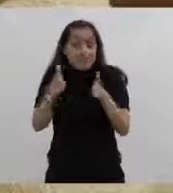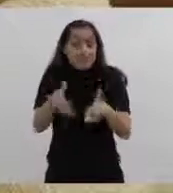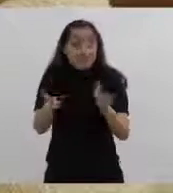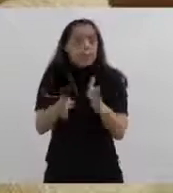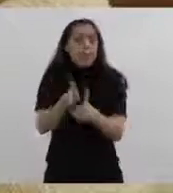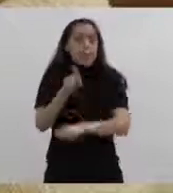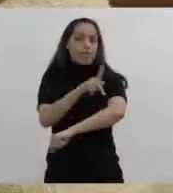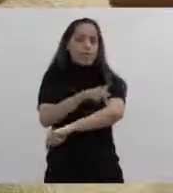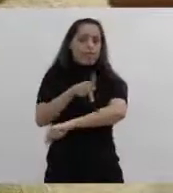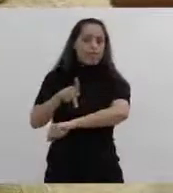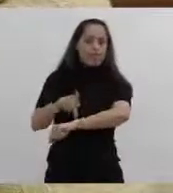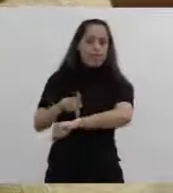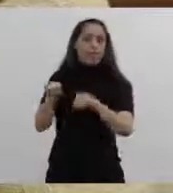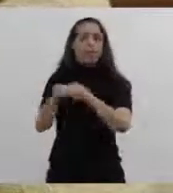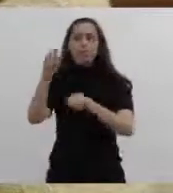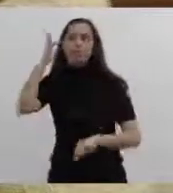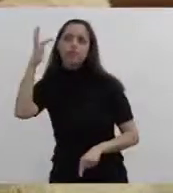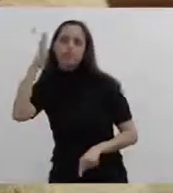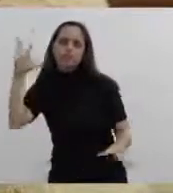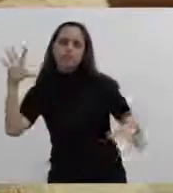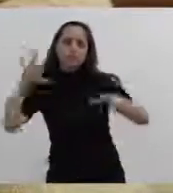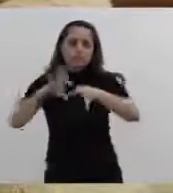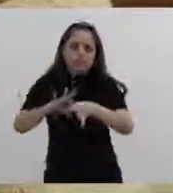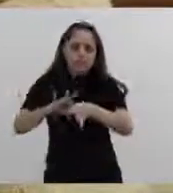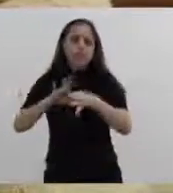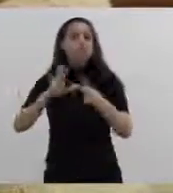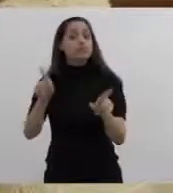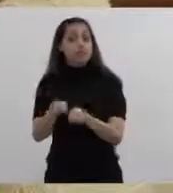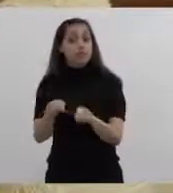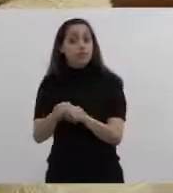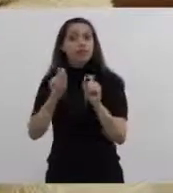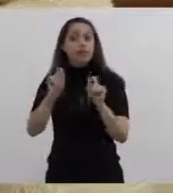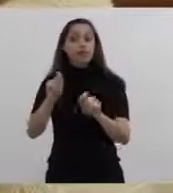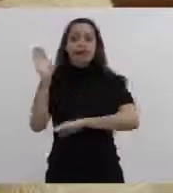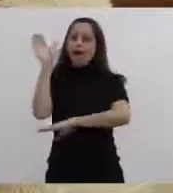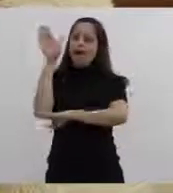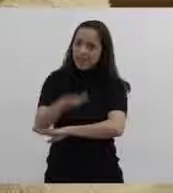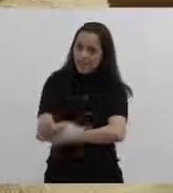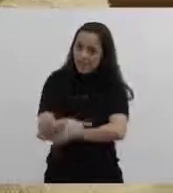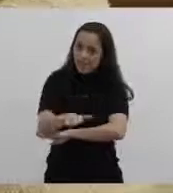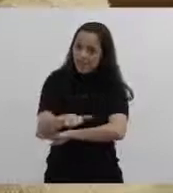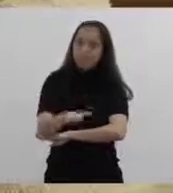fizemos oficinas para colocar em prática as teorias vistas anteriormente.